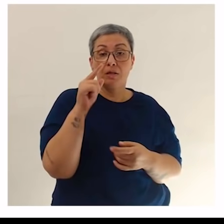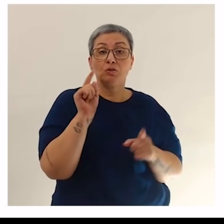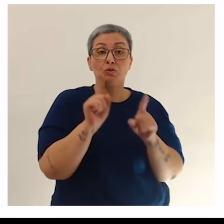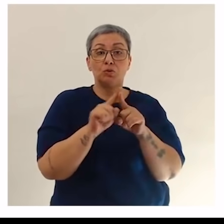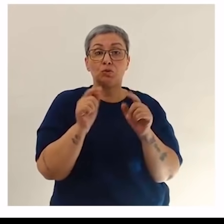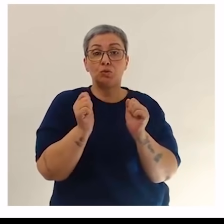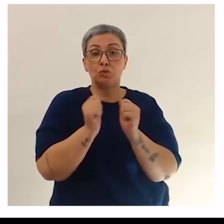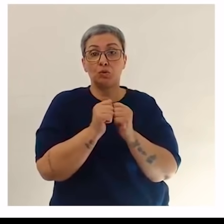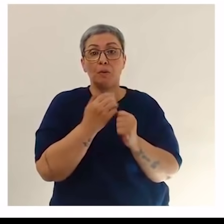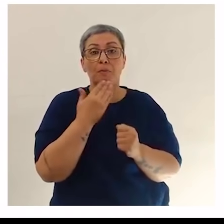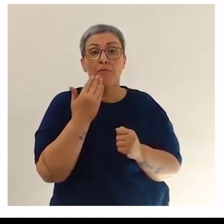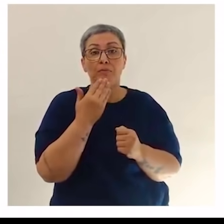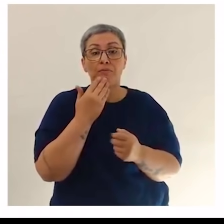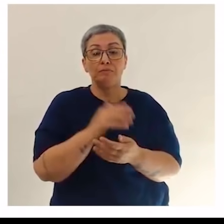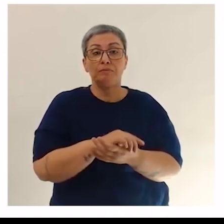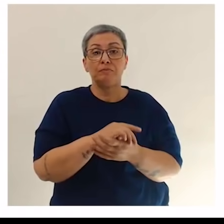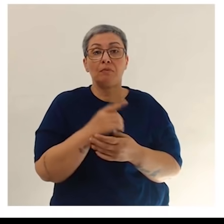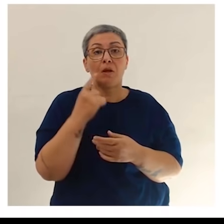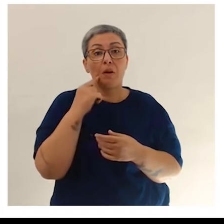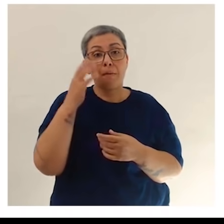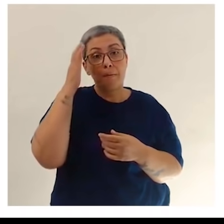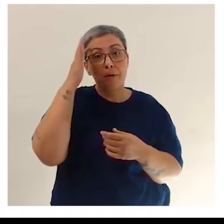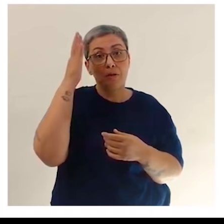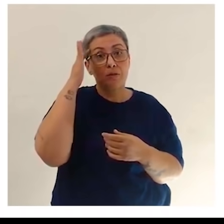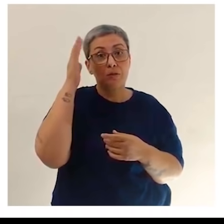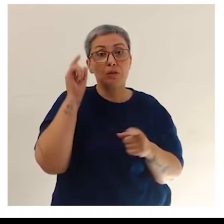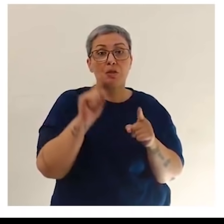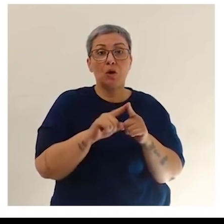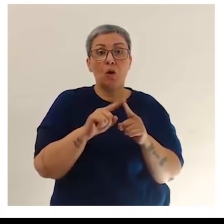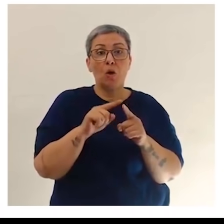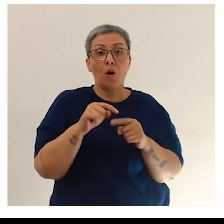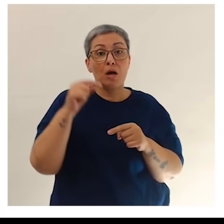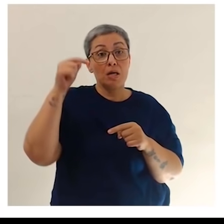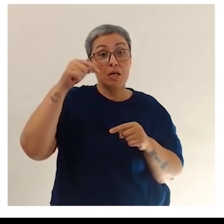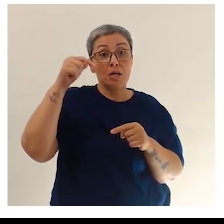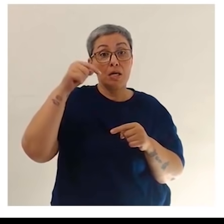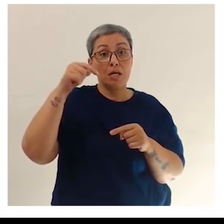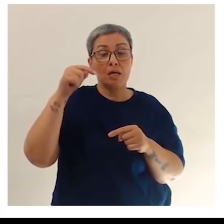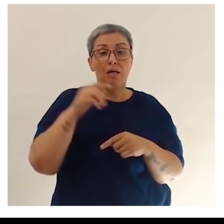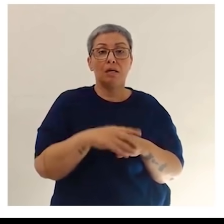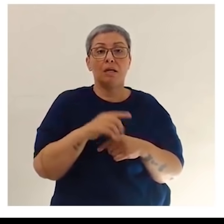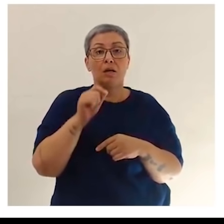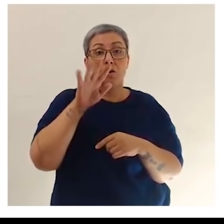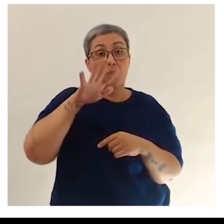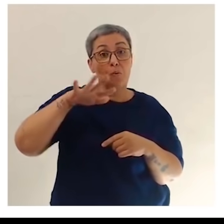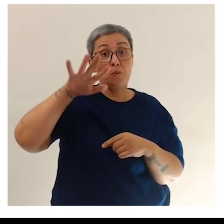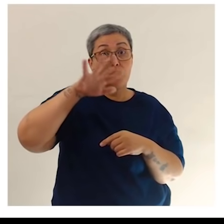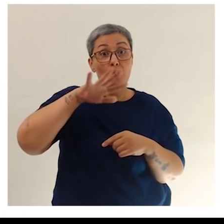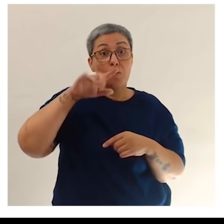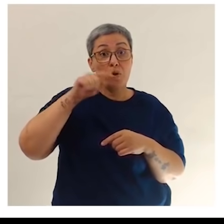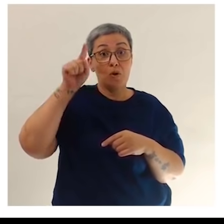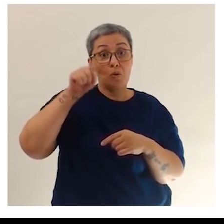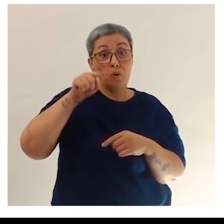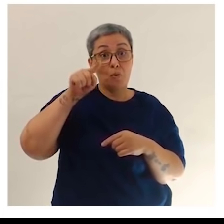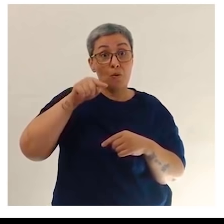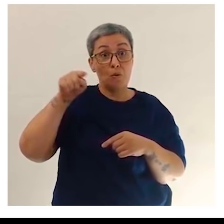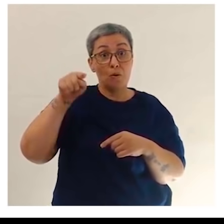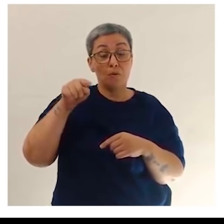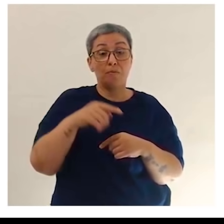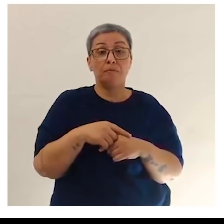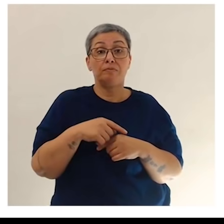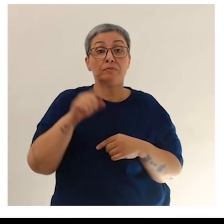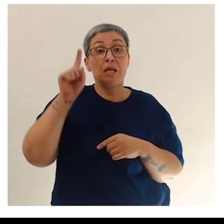com vocês, que fica mais fácil. Imagina uma pessoa que mora aqui, ó, nessa região que eu estou fazendo a